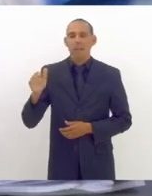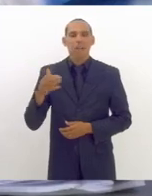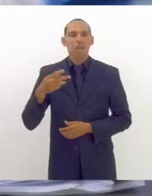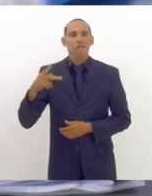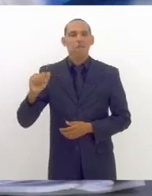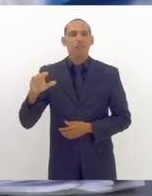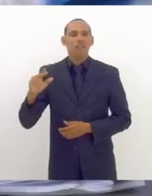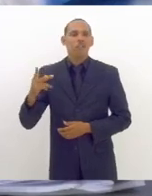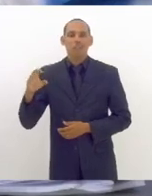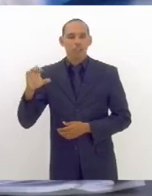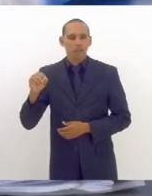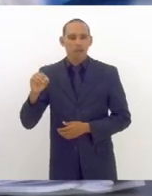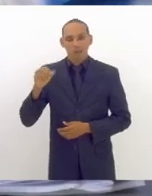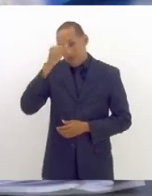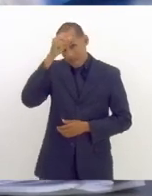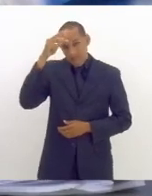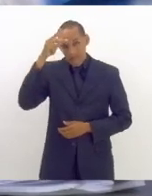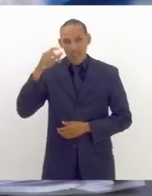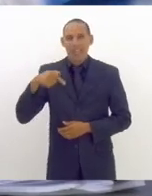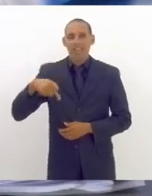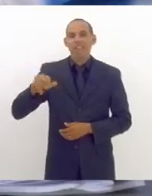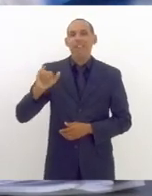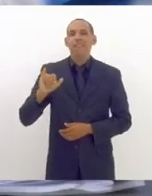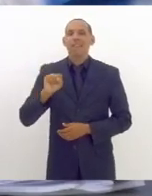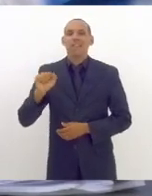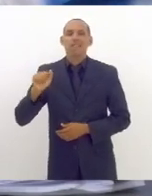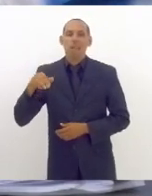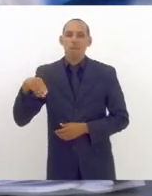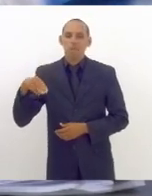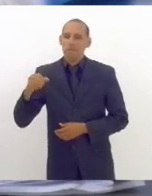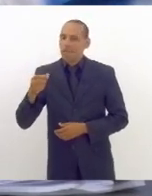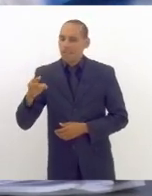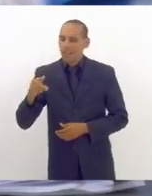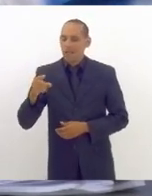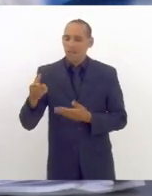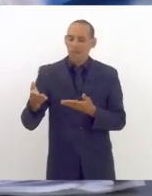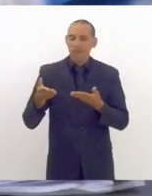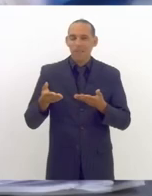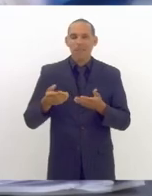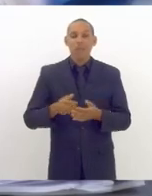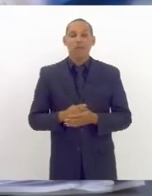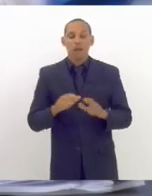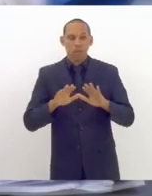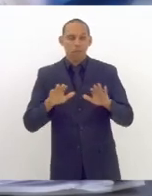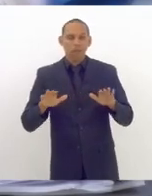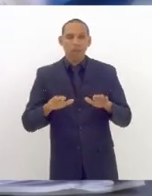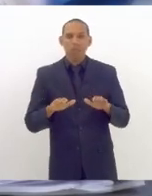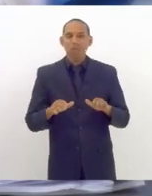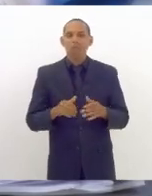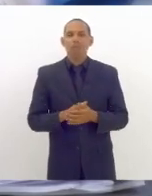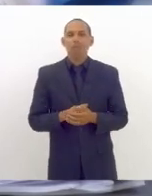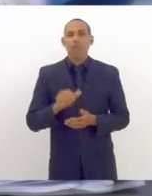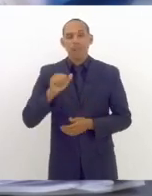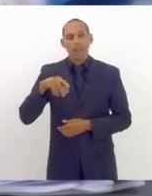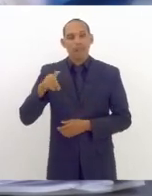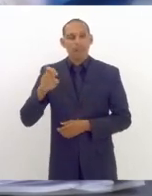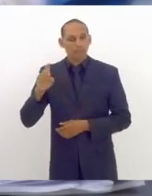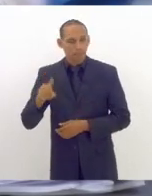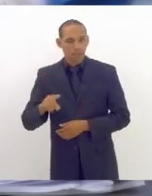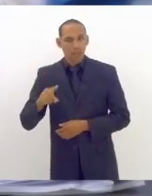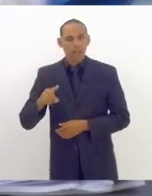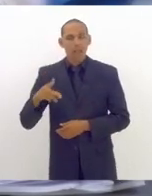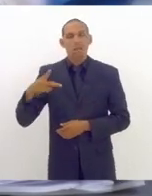prefeita de Quissamã bem-vinda Prefeito Olha só antes do André português